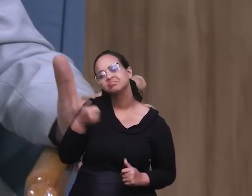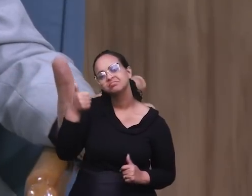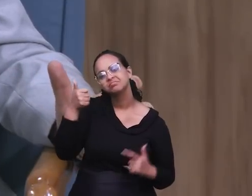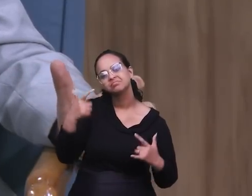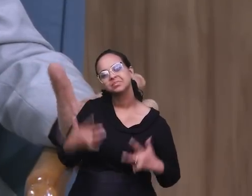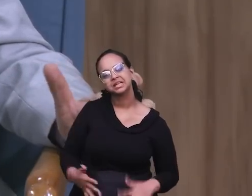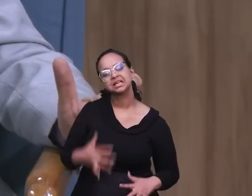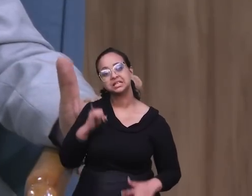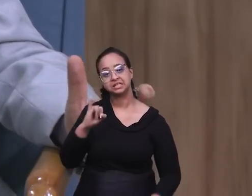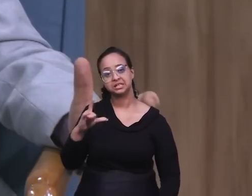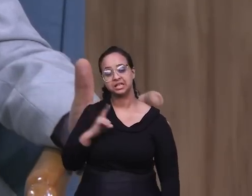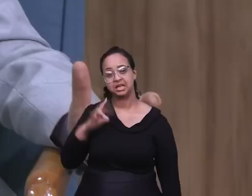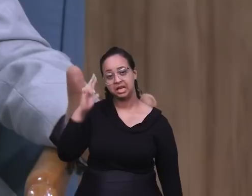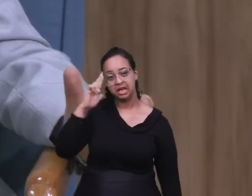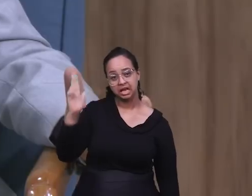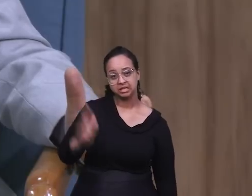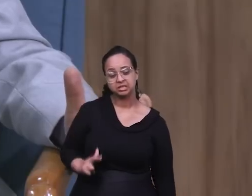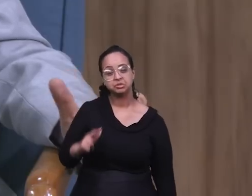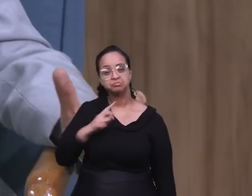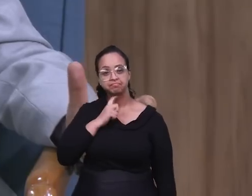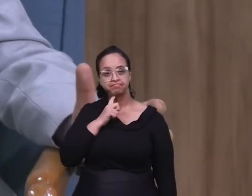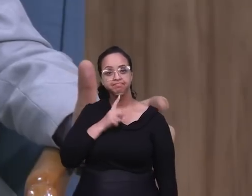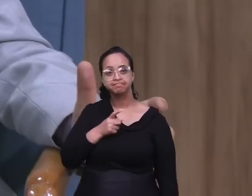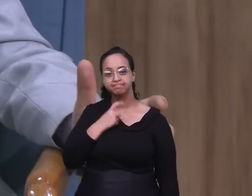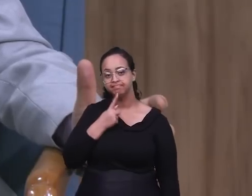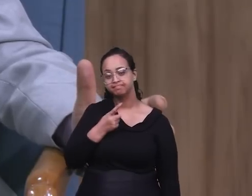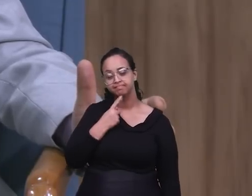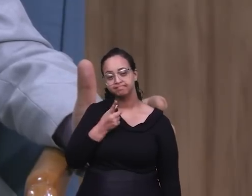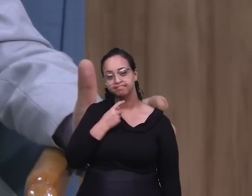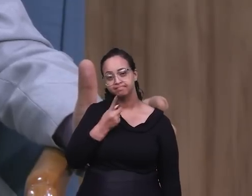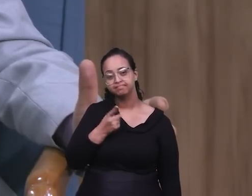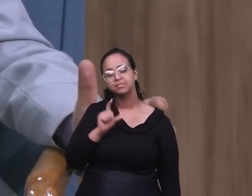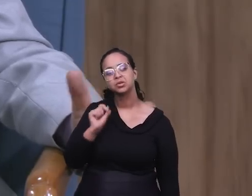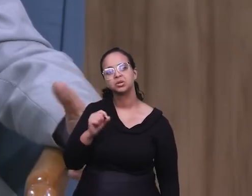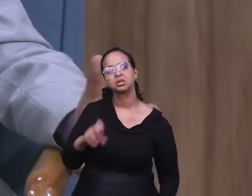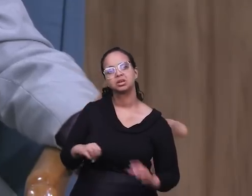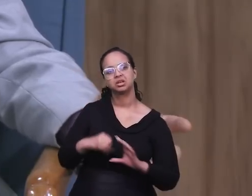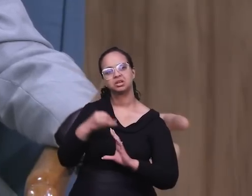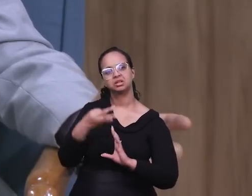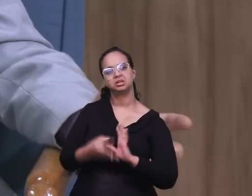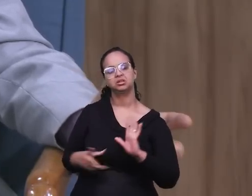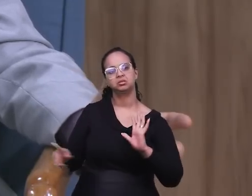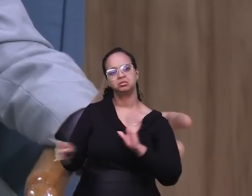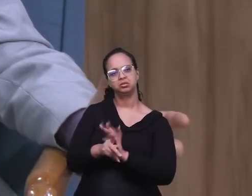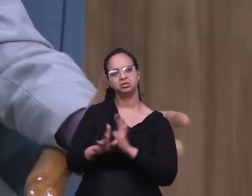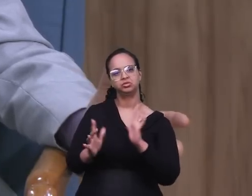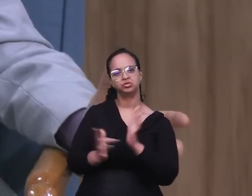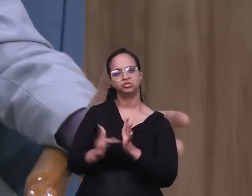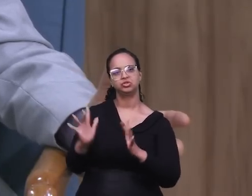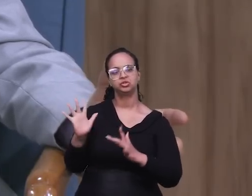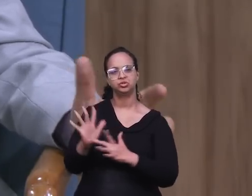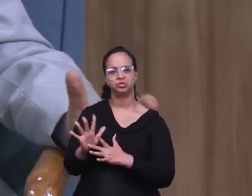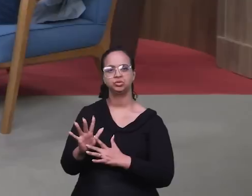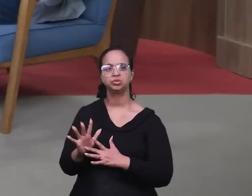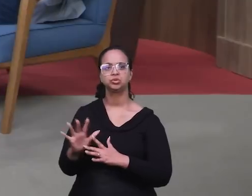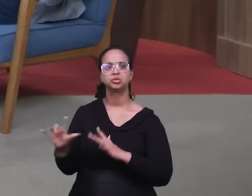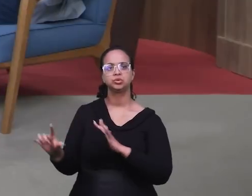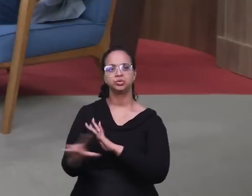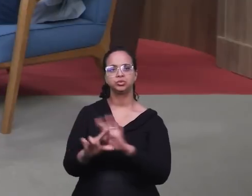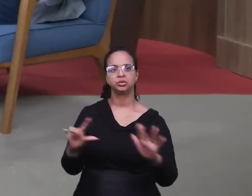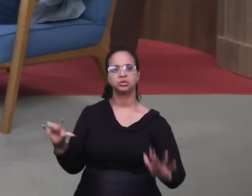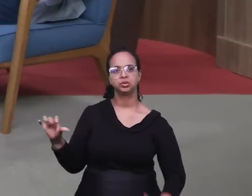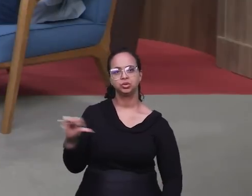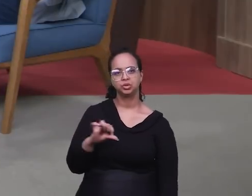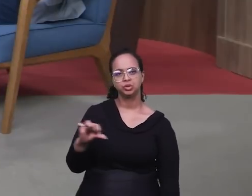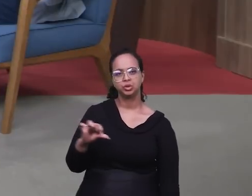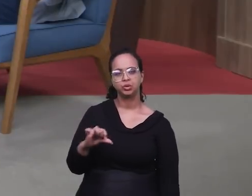pode identificar pela razão, né, só pela revelação, que é uma característica de Jesus que está no verso 9, capítulo 2, verso 9,